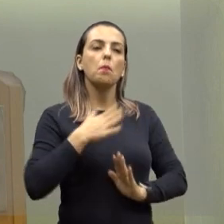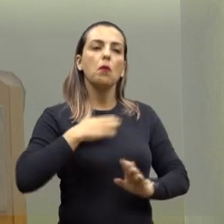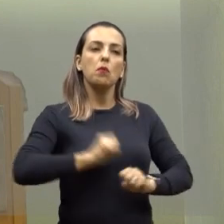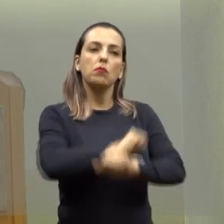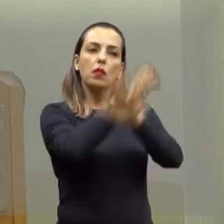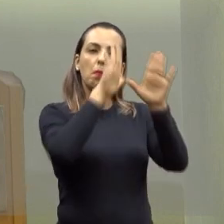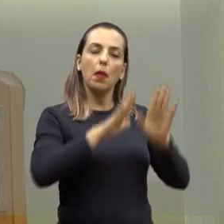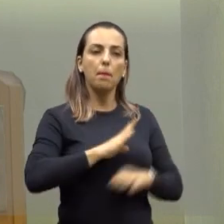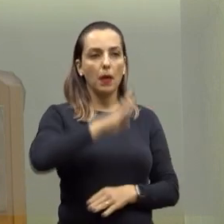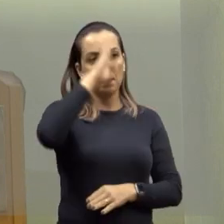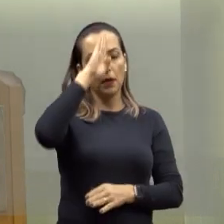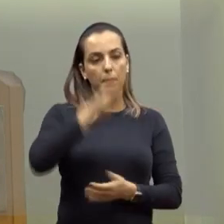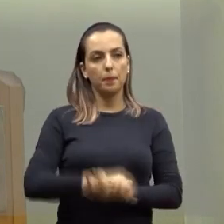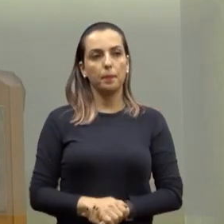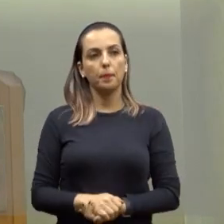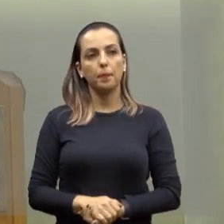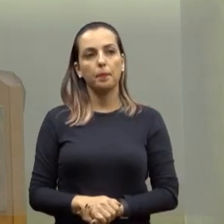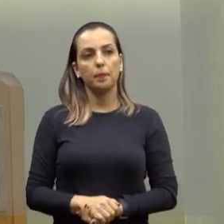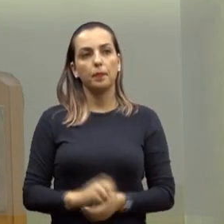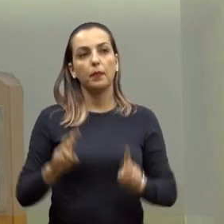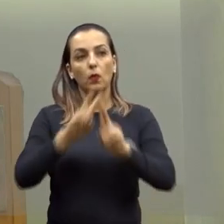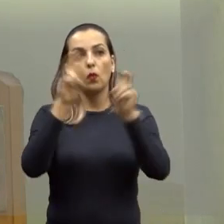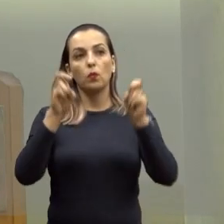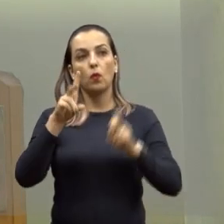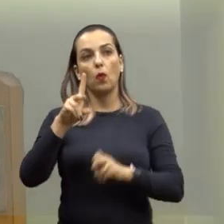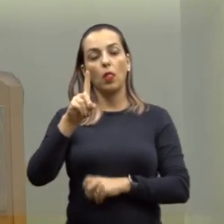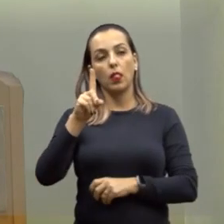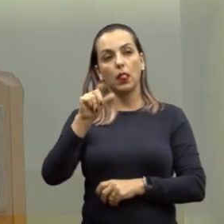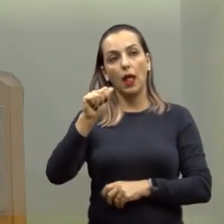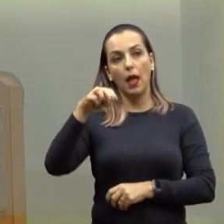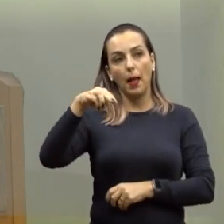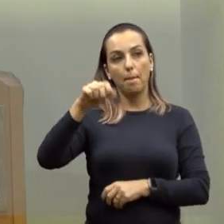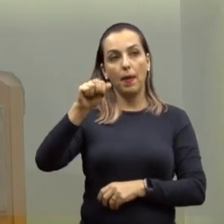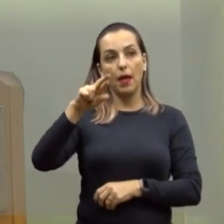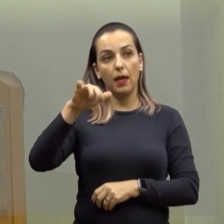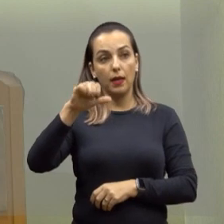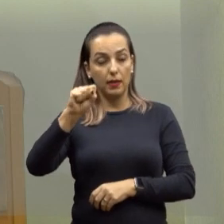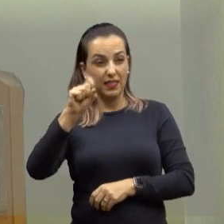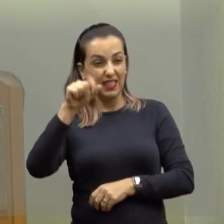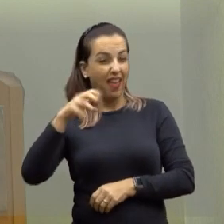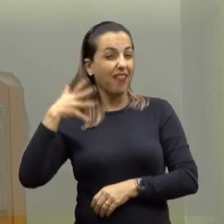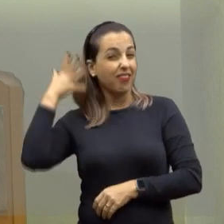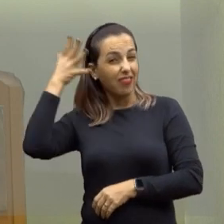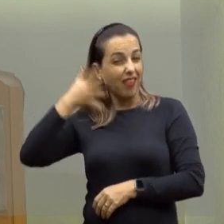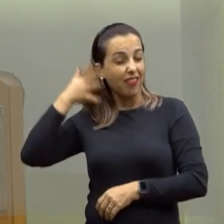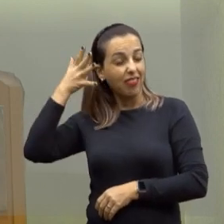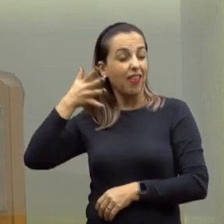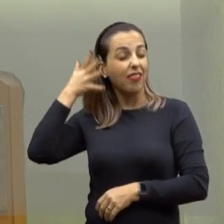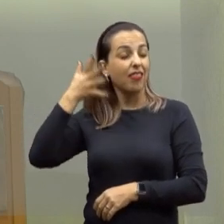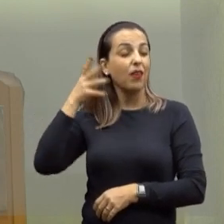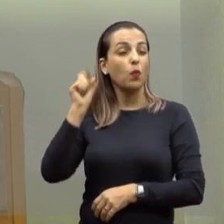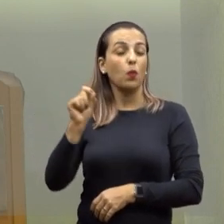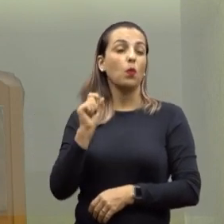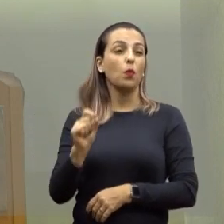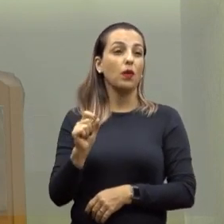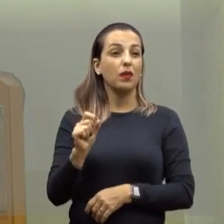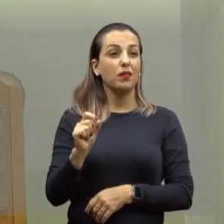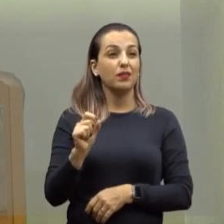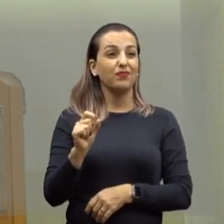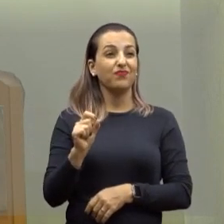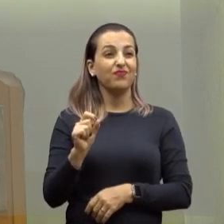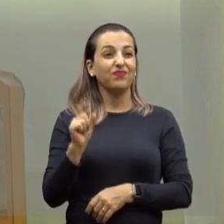pois bem a questão da Damares naquela declaração dela é foi